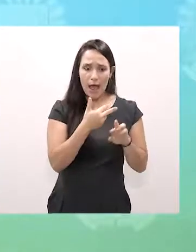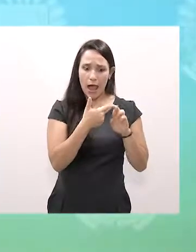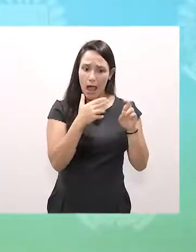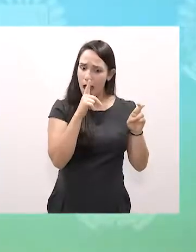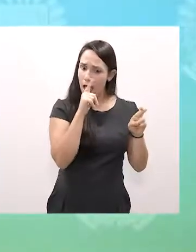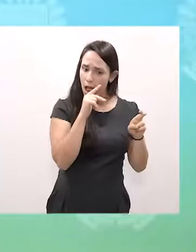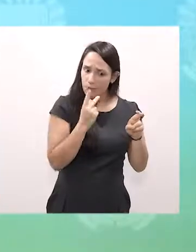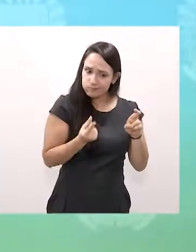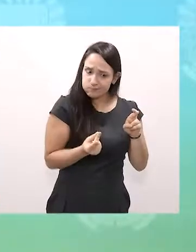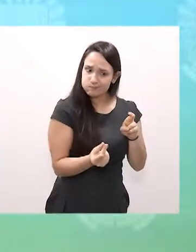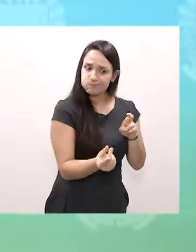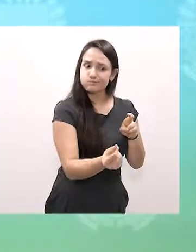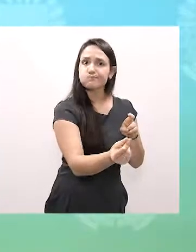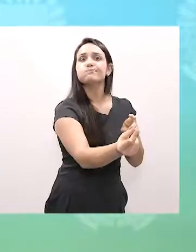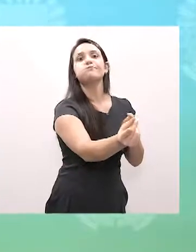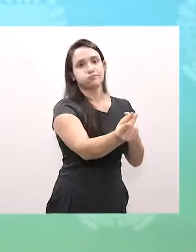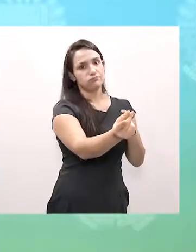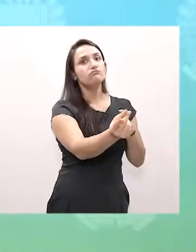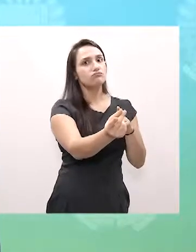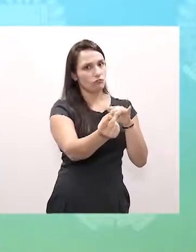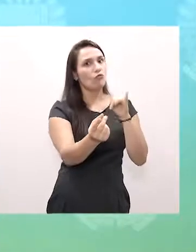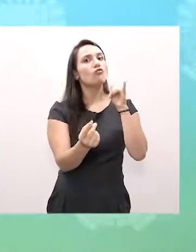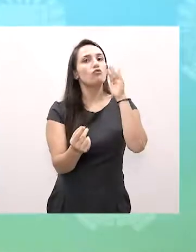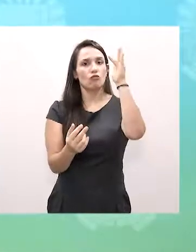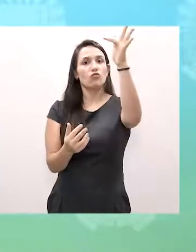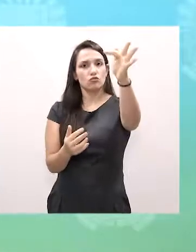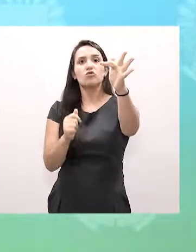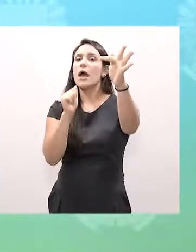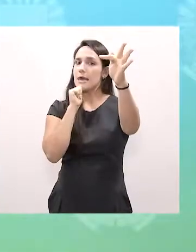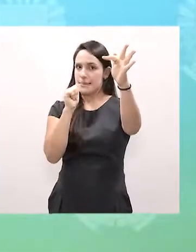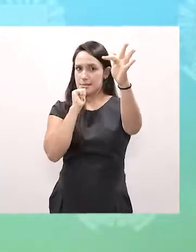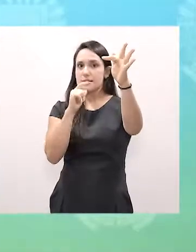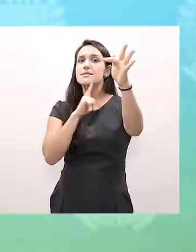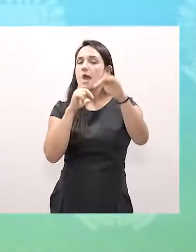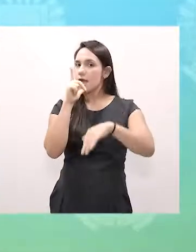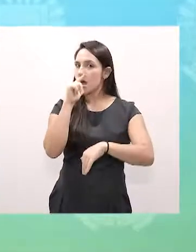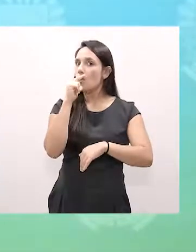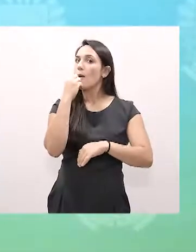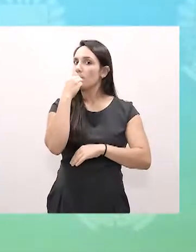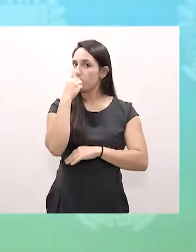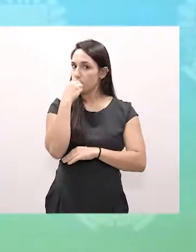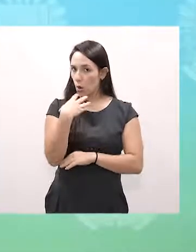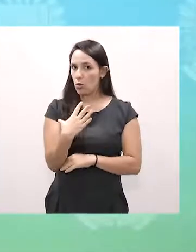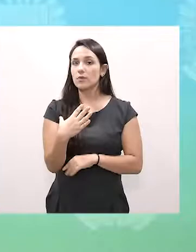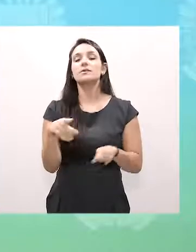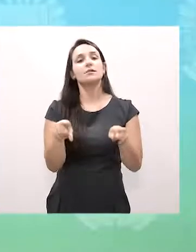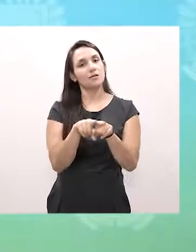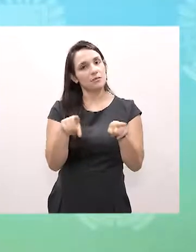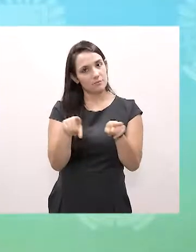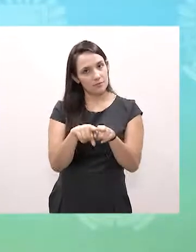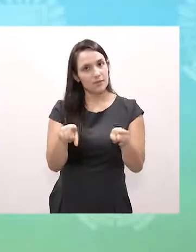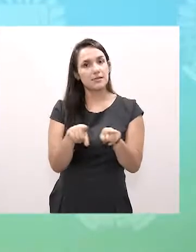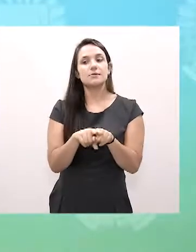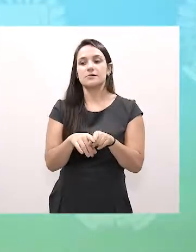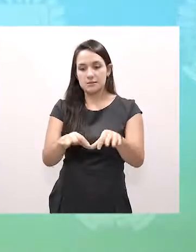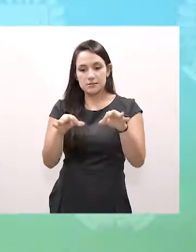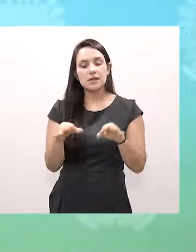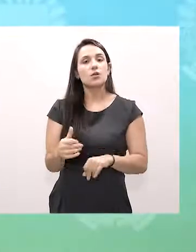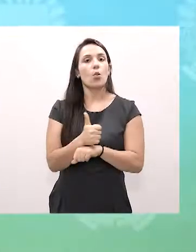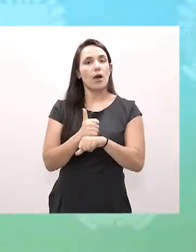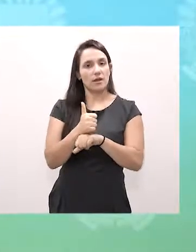hídricos preservados e pensando a longo prazo, manter esses recursos hídricos com